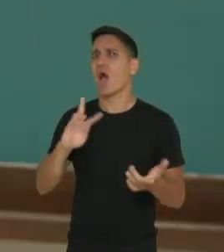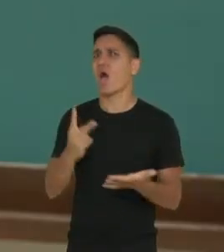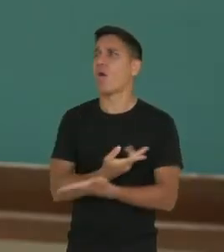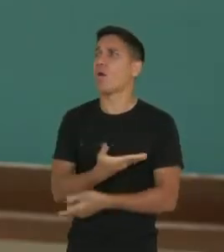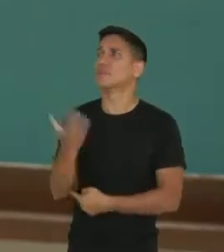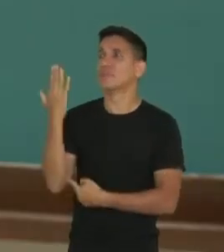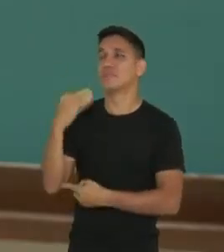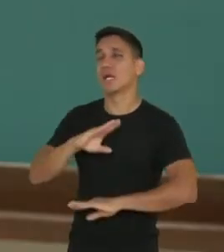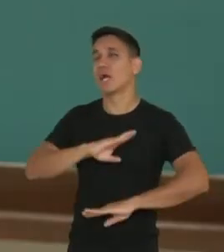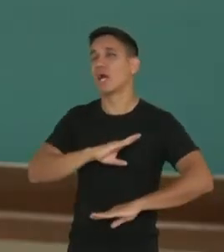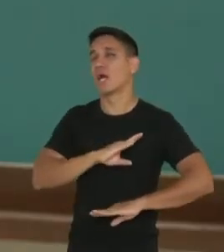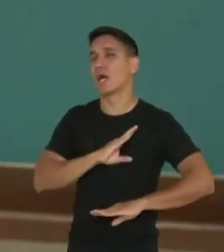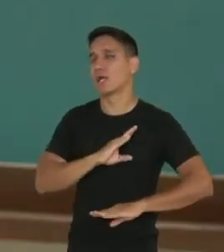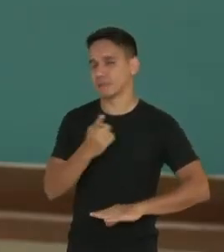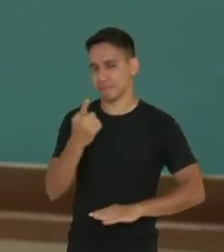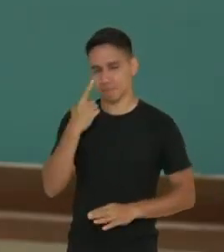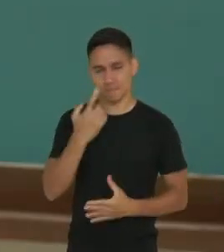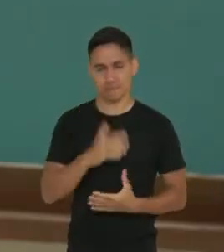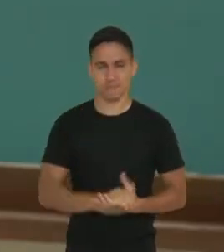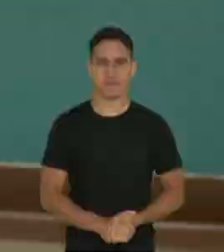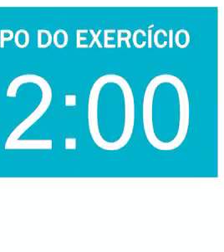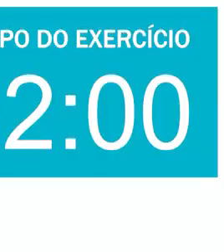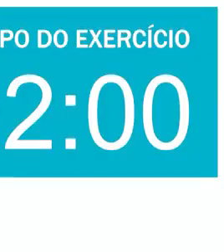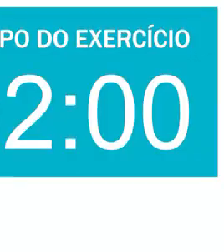do caos? Já voltamos.